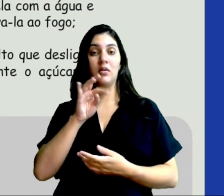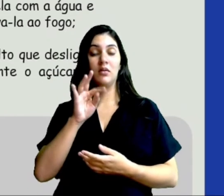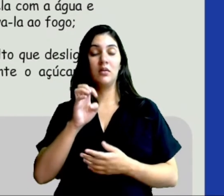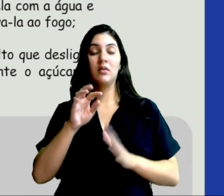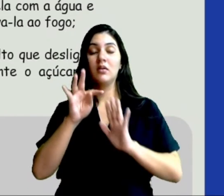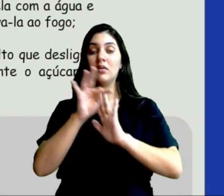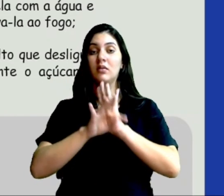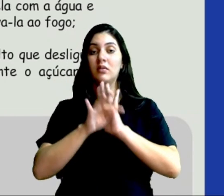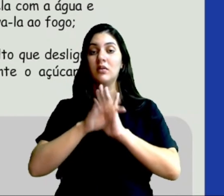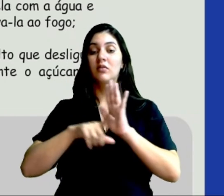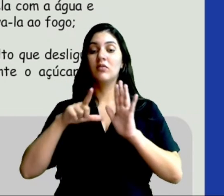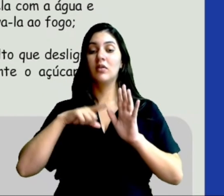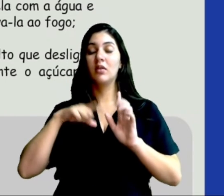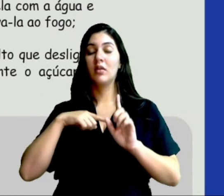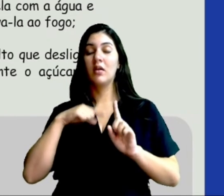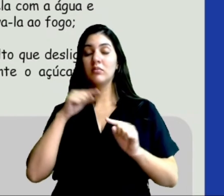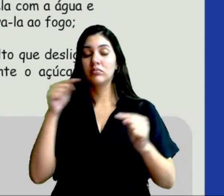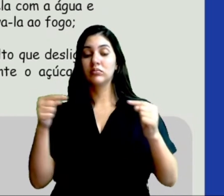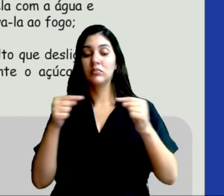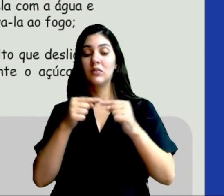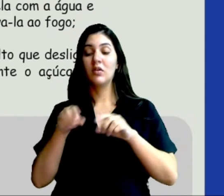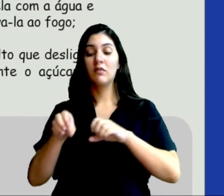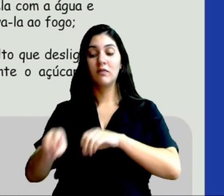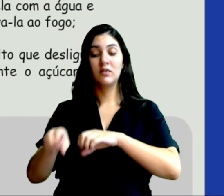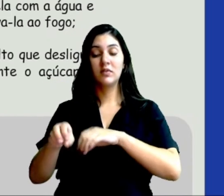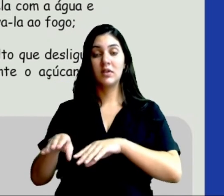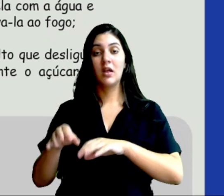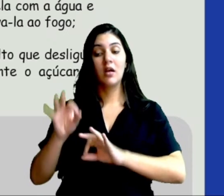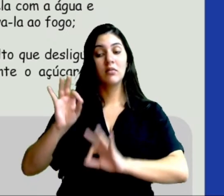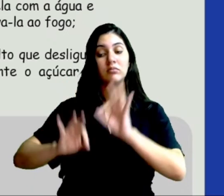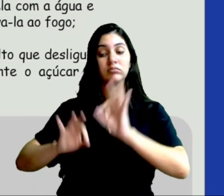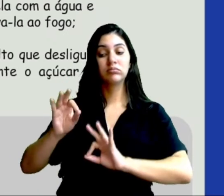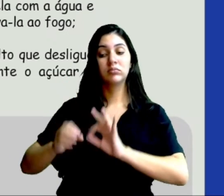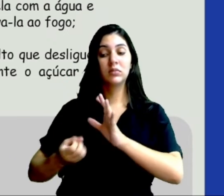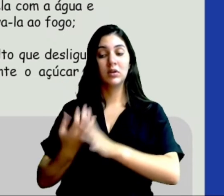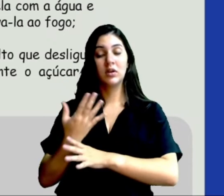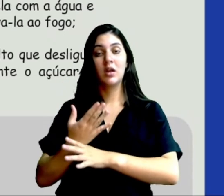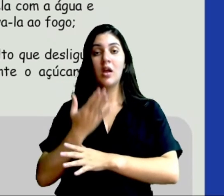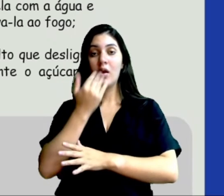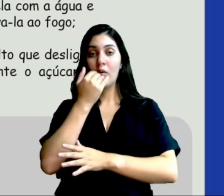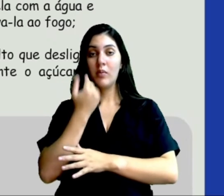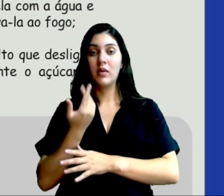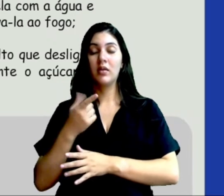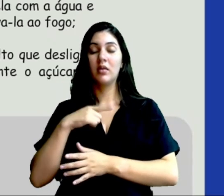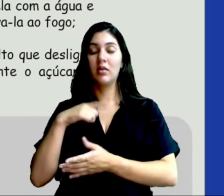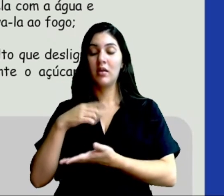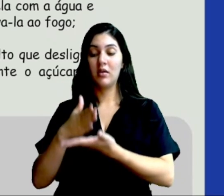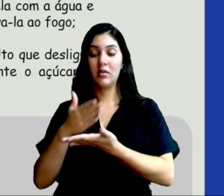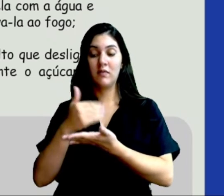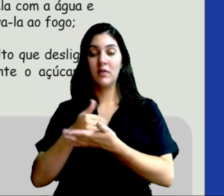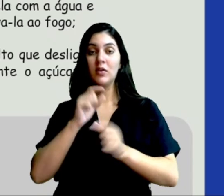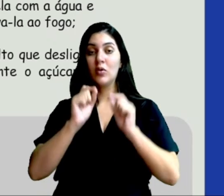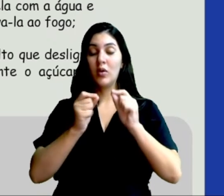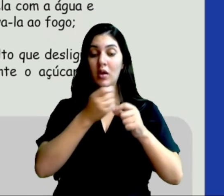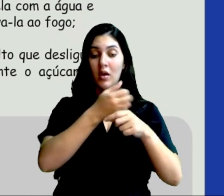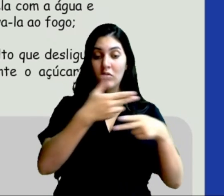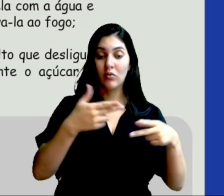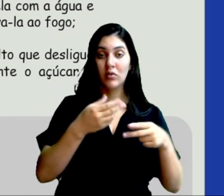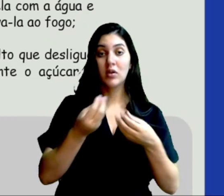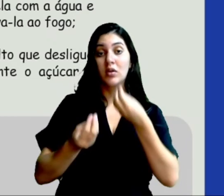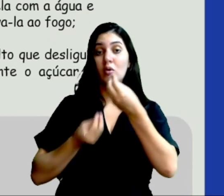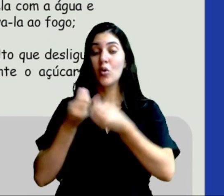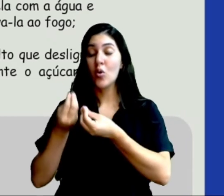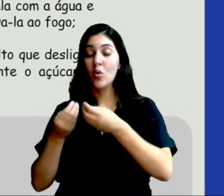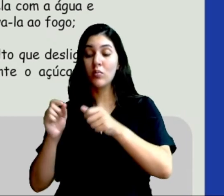que tem a função de ensinar alguém a preparar um alimento. É comum que venha dividido entre ingredientes e modo de